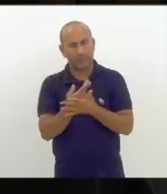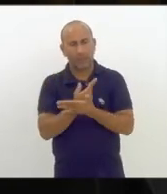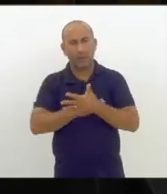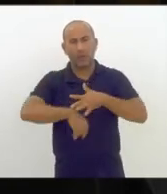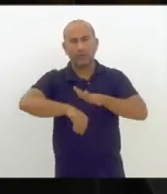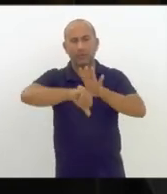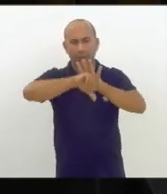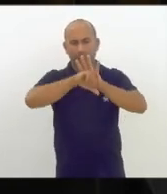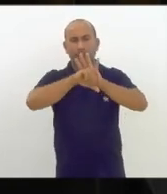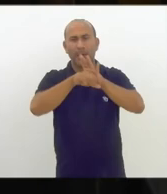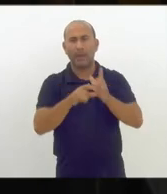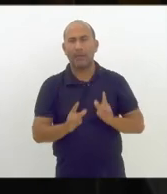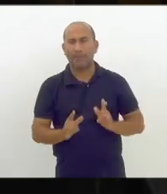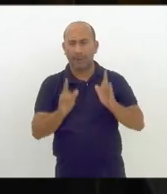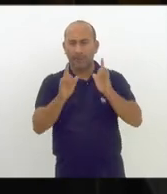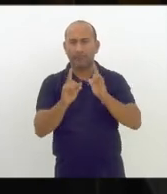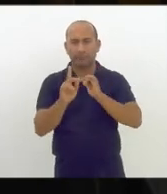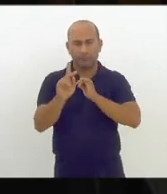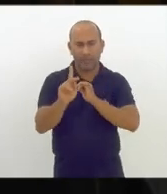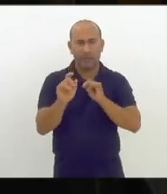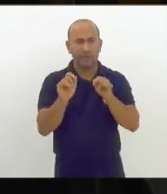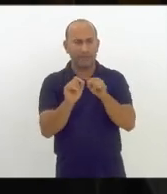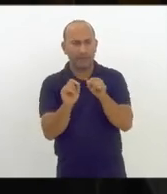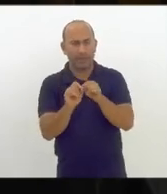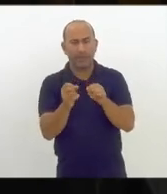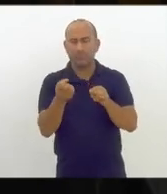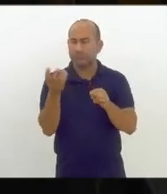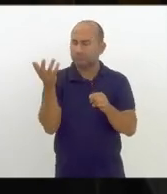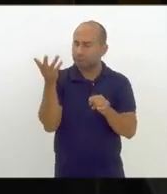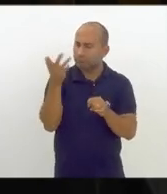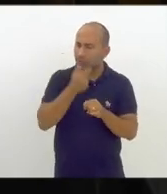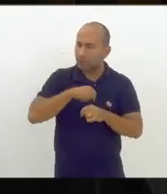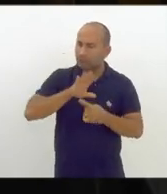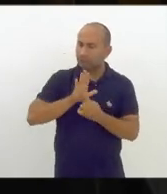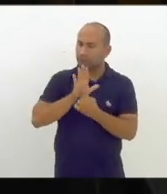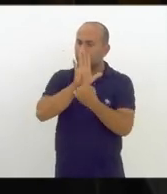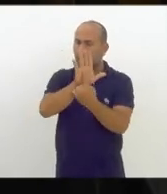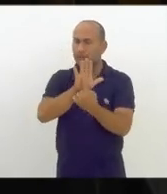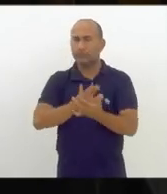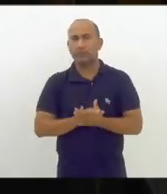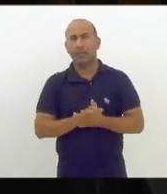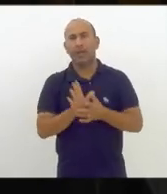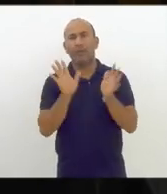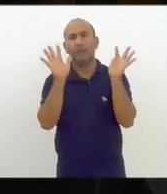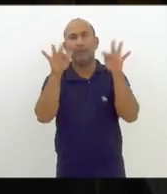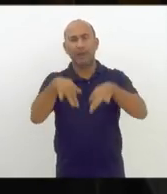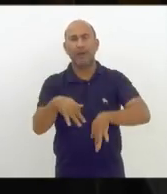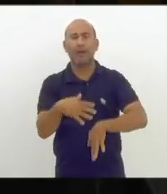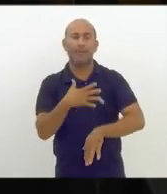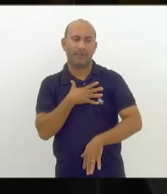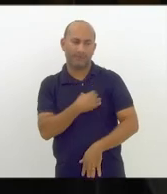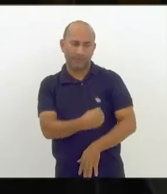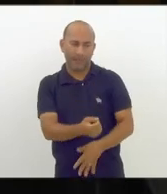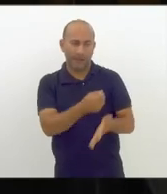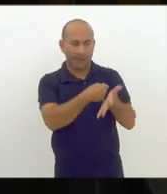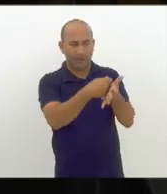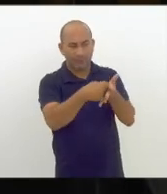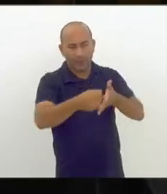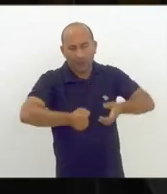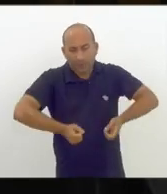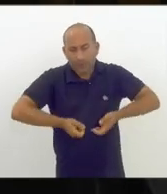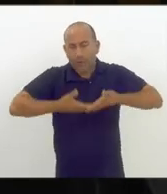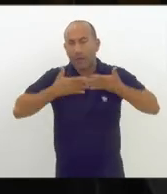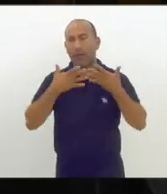nosso prédio, muito bonito, foi feita essa bela exposição, e, no final, a Gabriela escreveu o poema